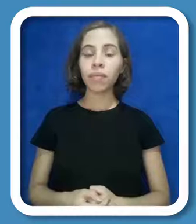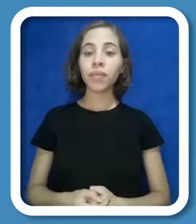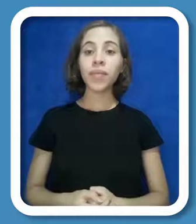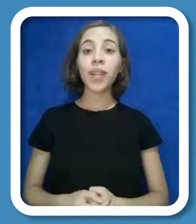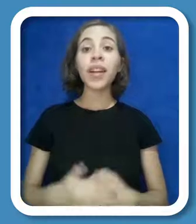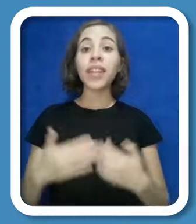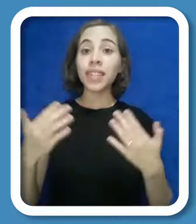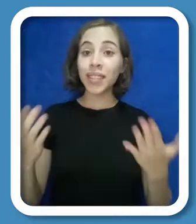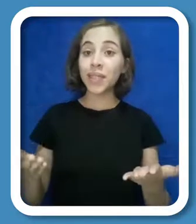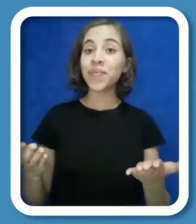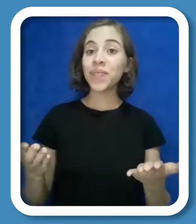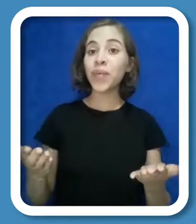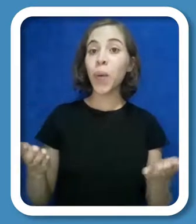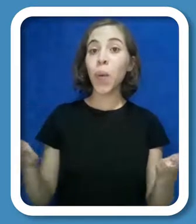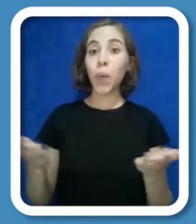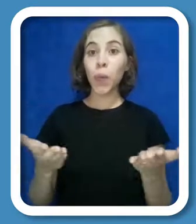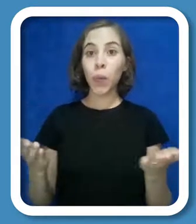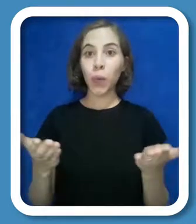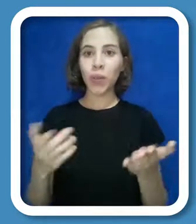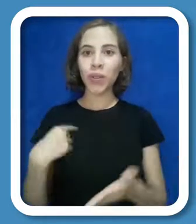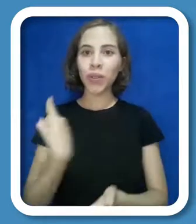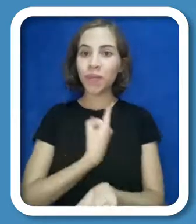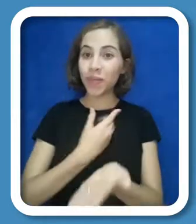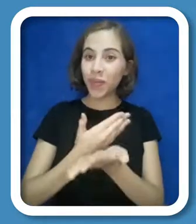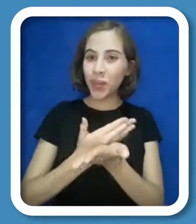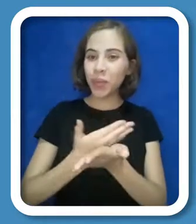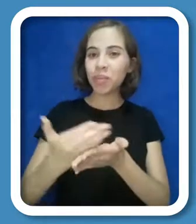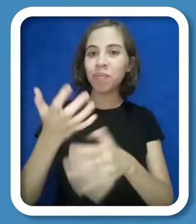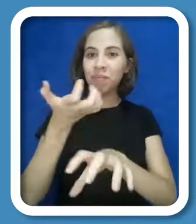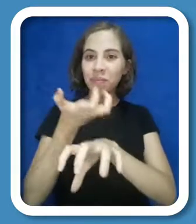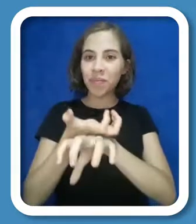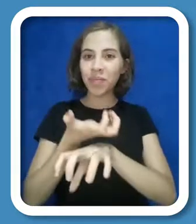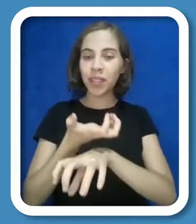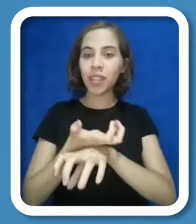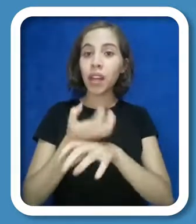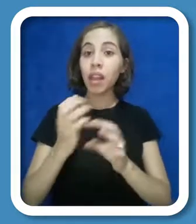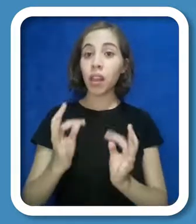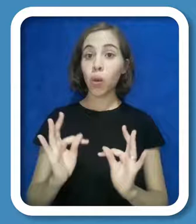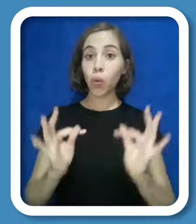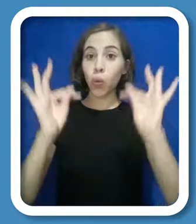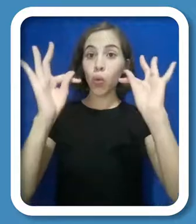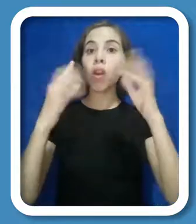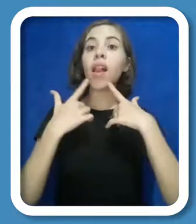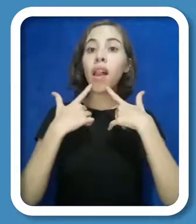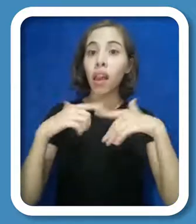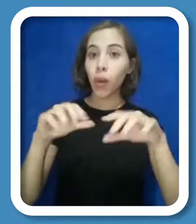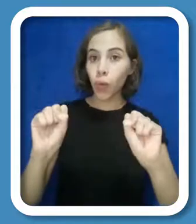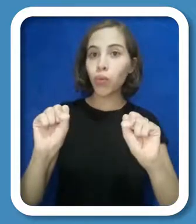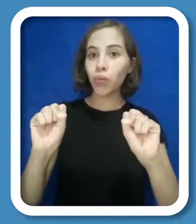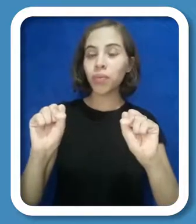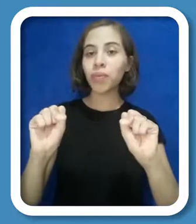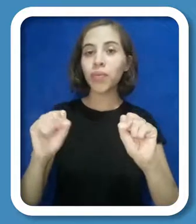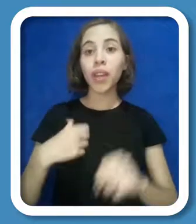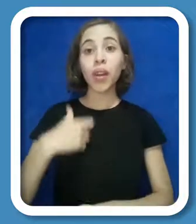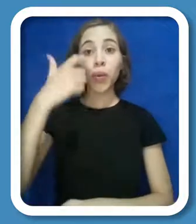Olá, então, nós estamos iniciando hoje uma disciplina, Tecnologia e Linguagem. Meu nome